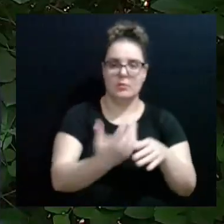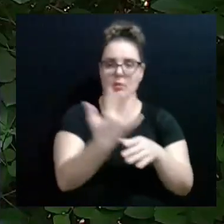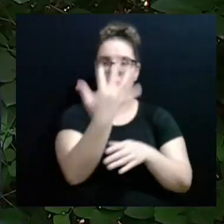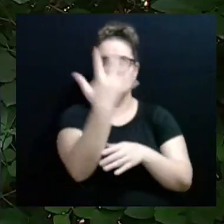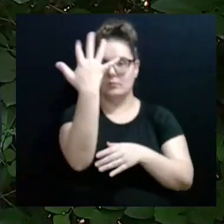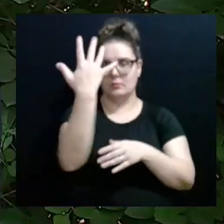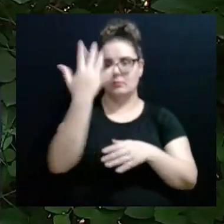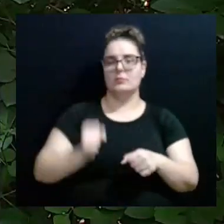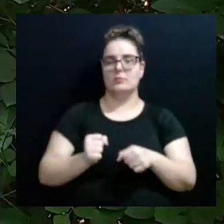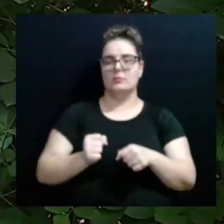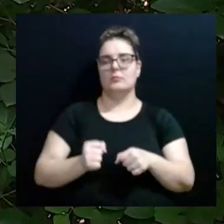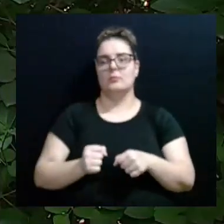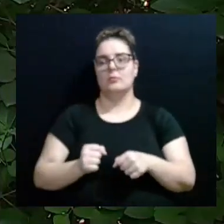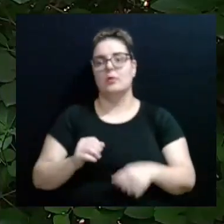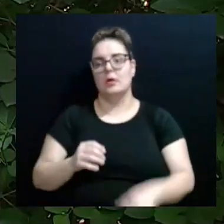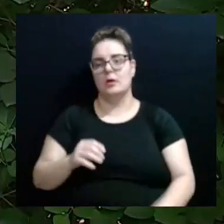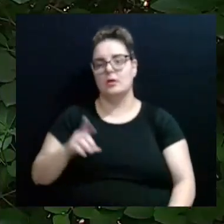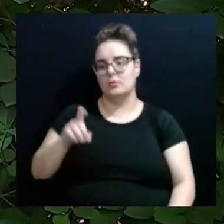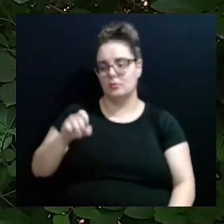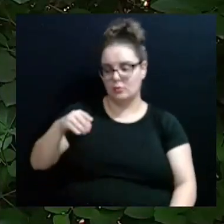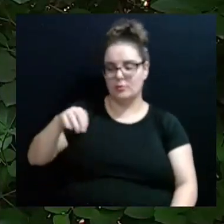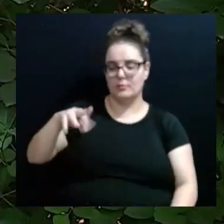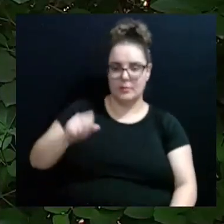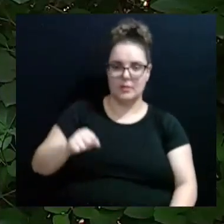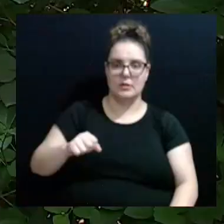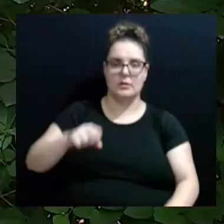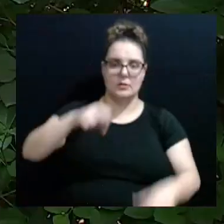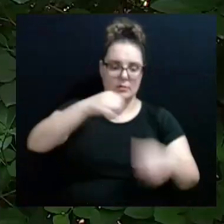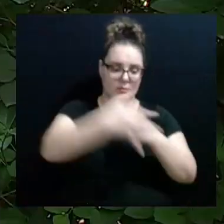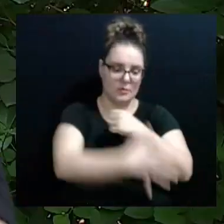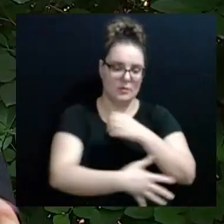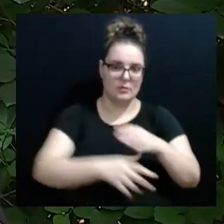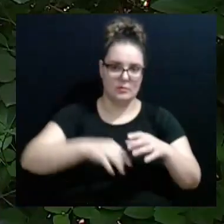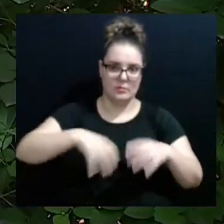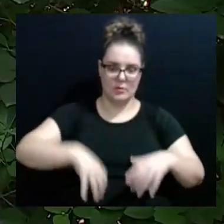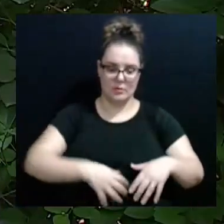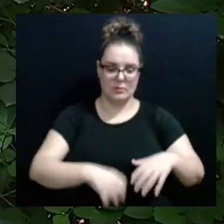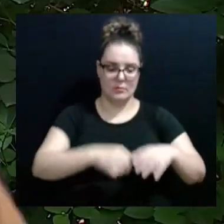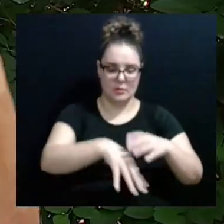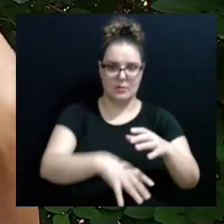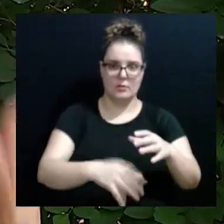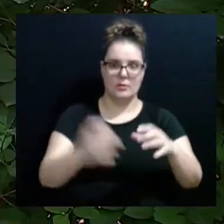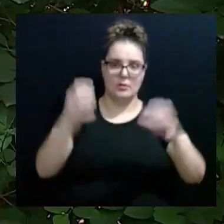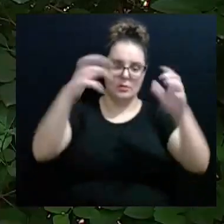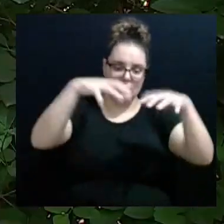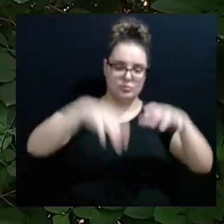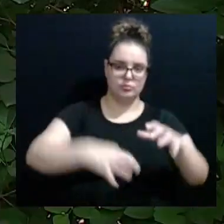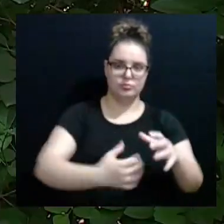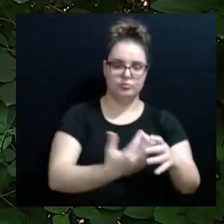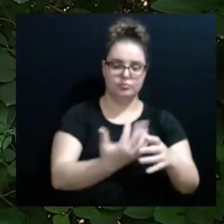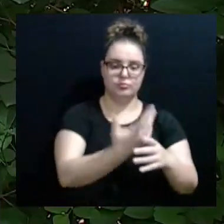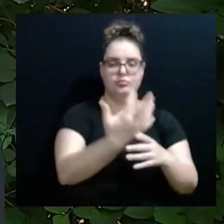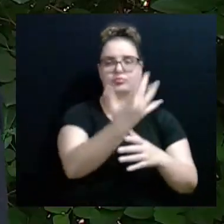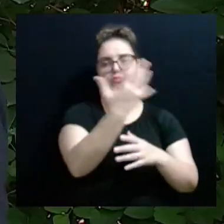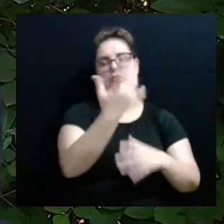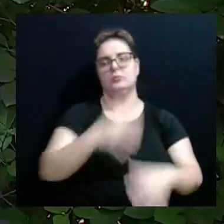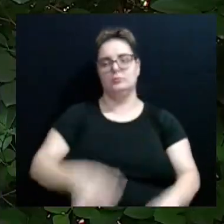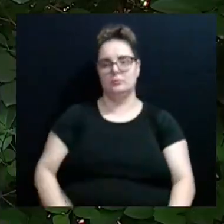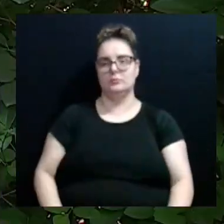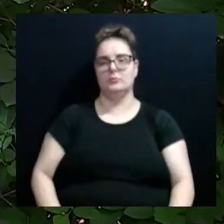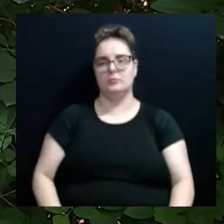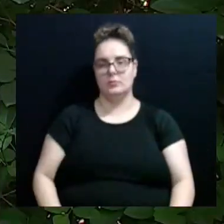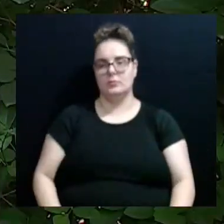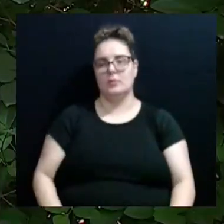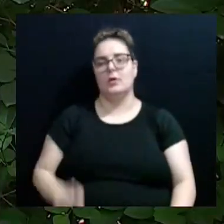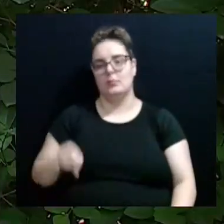a gente fala em dormência, né? Passam pelo sistema digestivo que ajuda a acordar elas, quando cai no solo, elas brotam, né? Ou às vezes eles